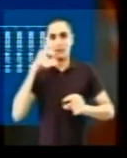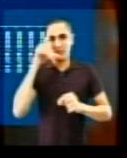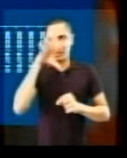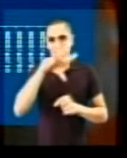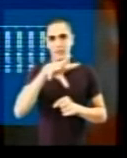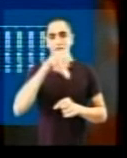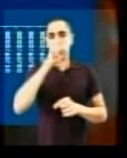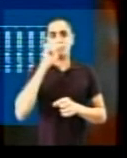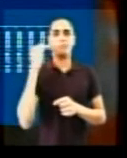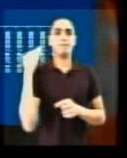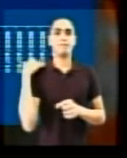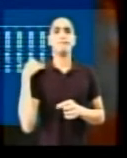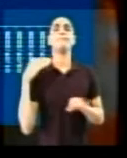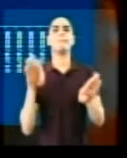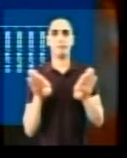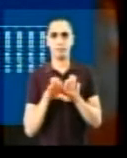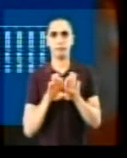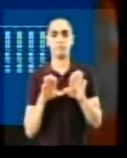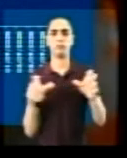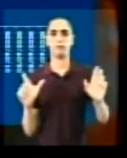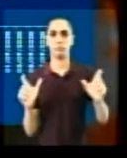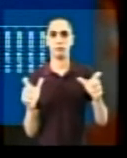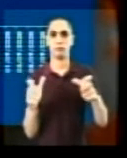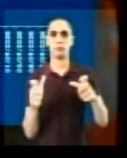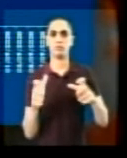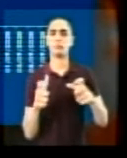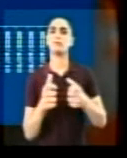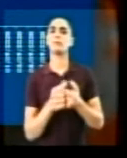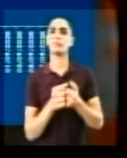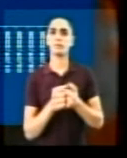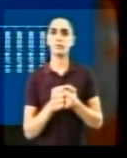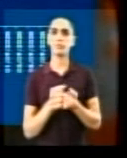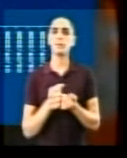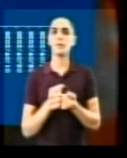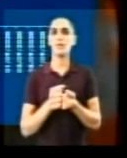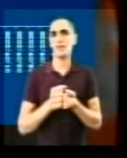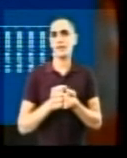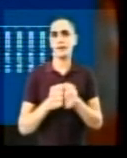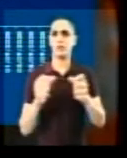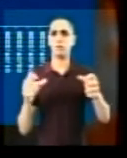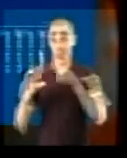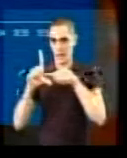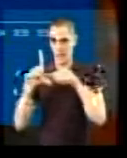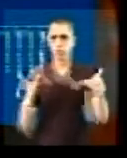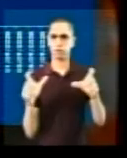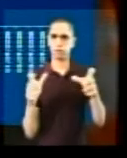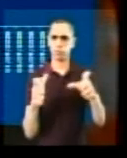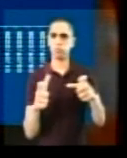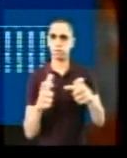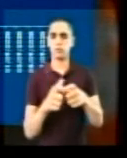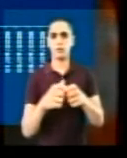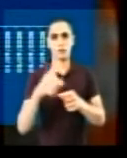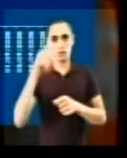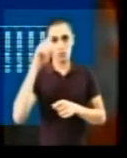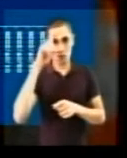Ela caiu praticamente para metade do dia 6/8 para o